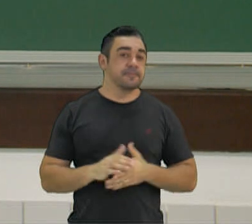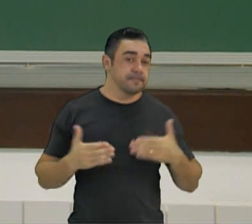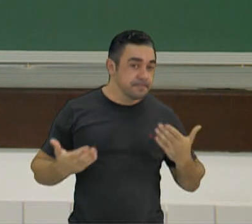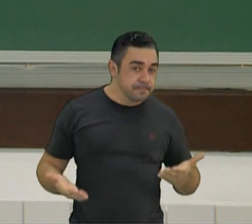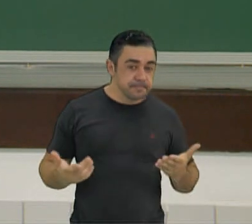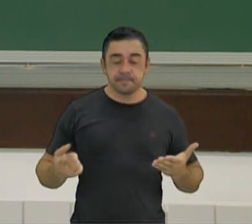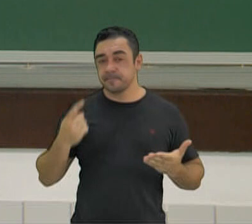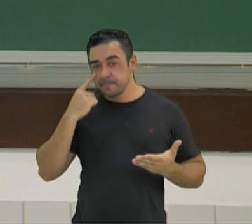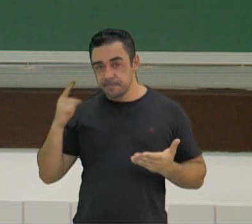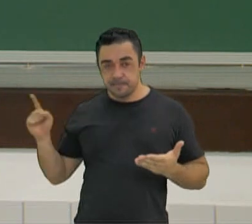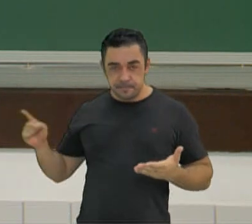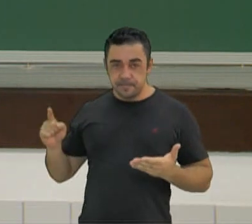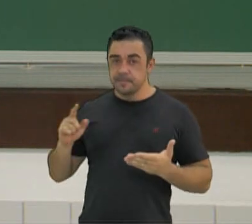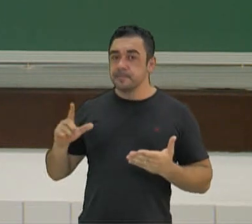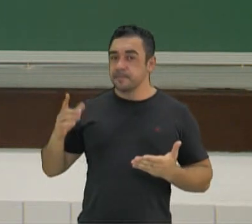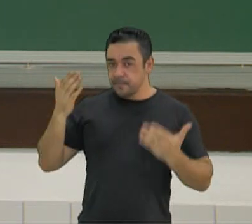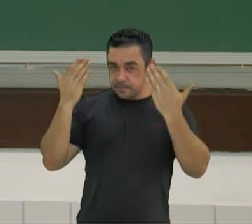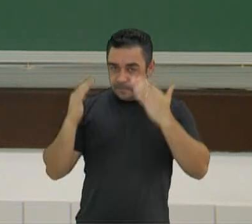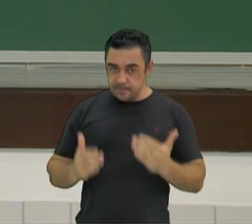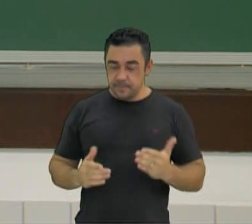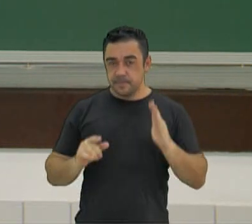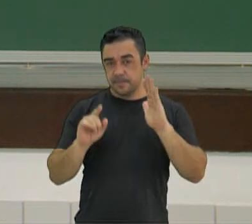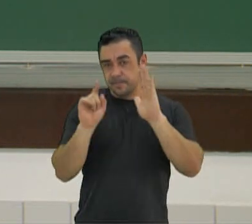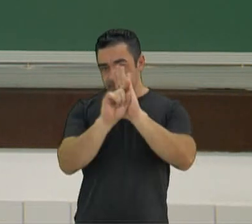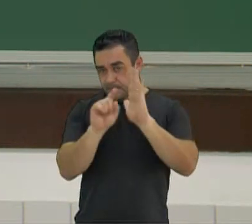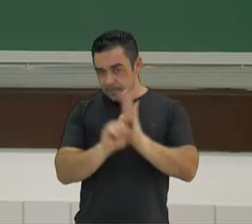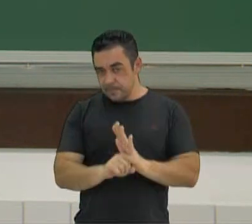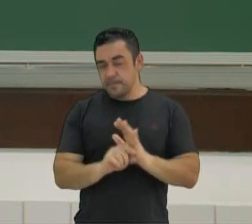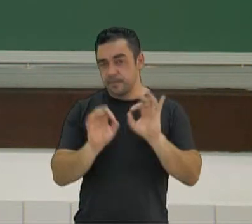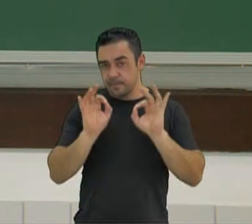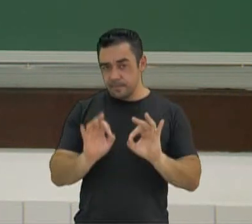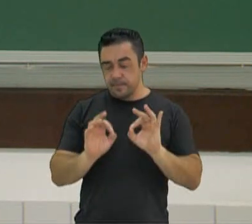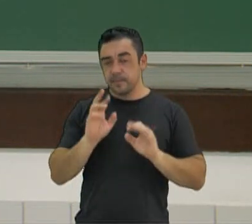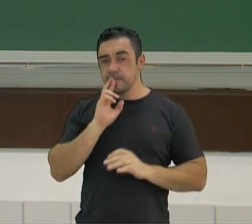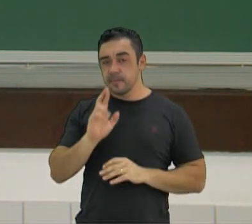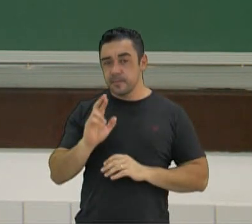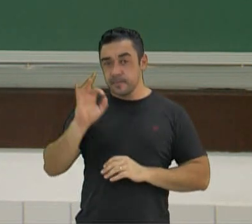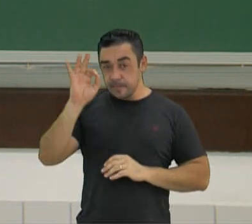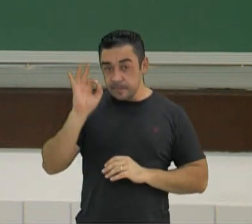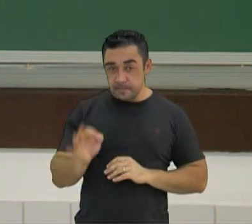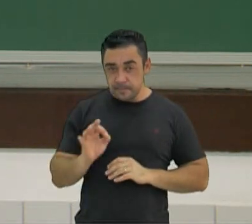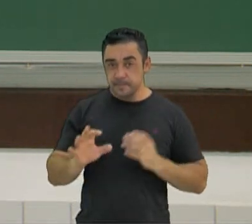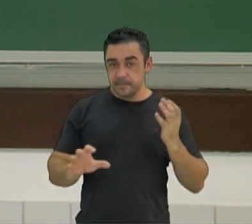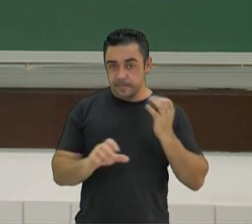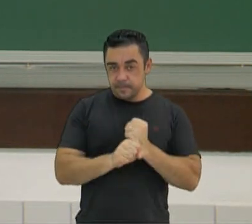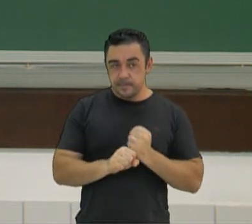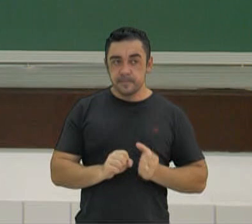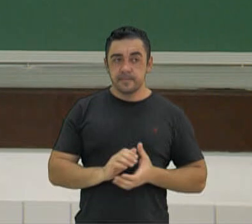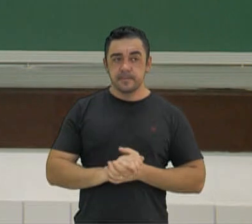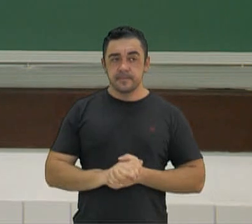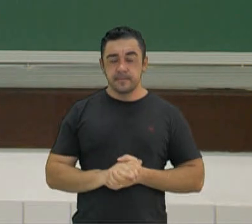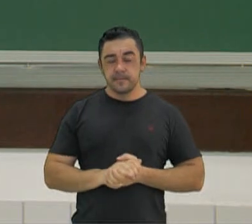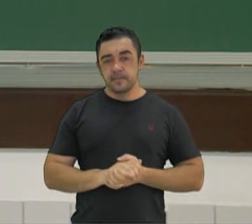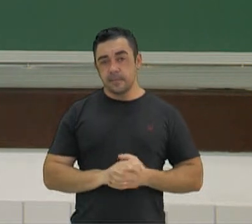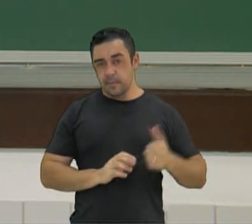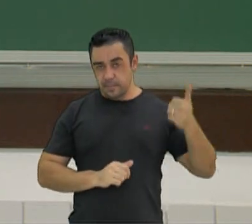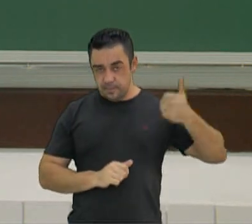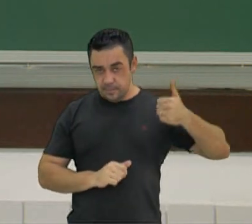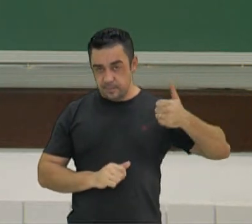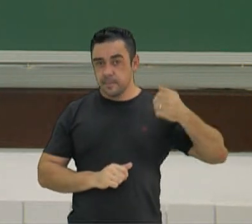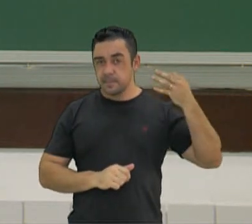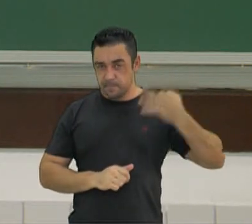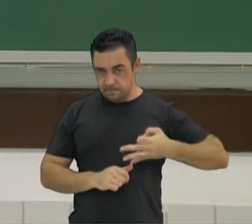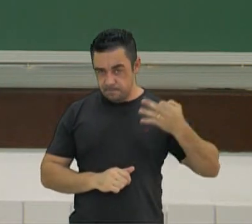Então vamos lá, pessoal, fazer a análise das questões, como sempre marcando as corretas porque é somatória. Então nós vamos ter